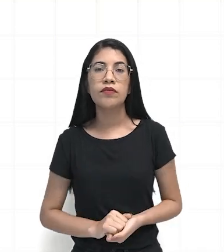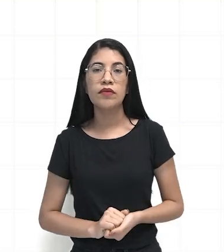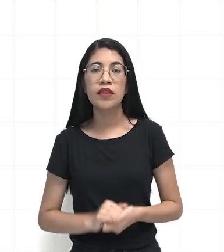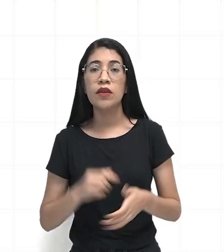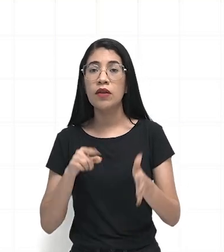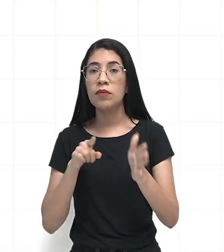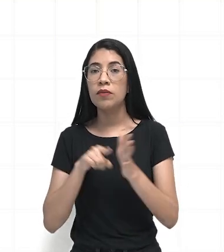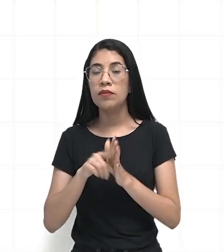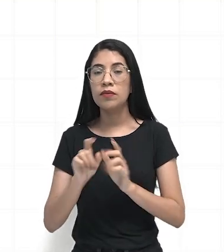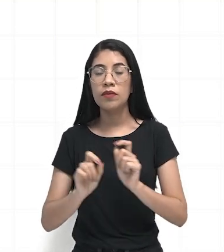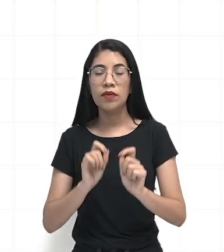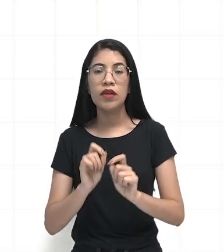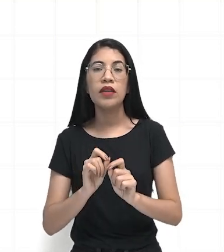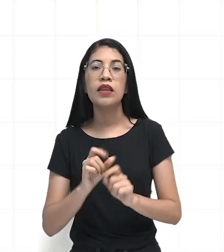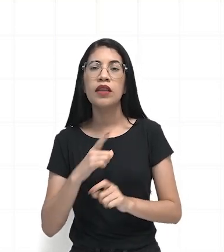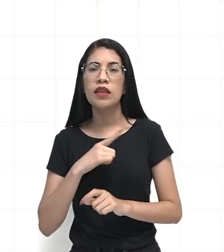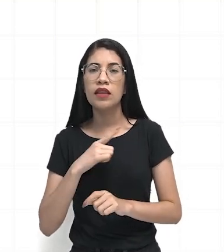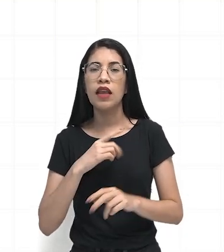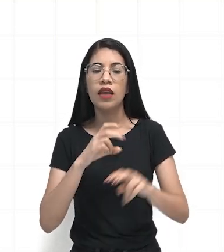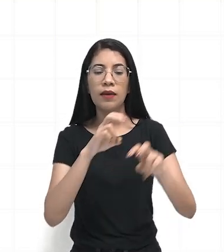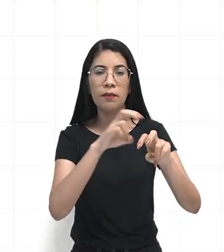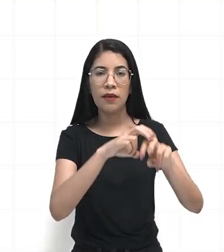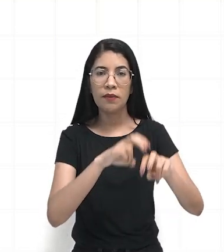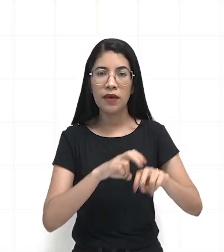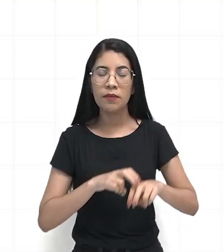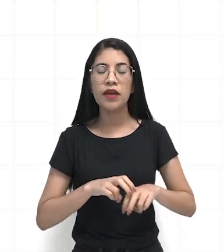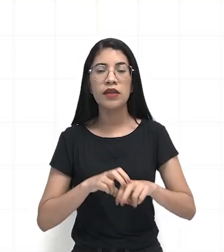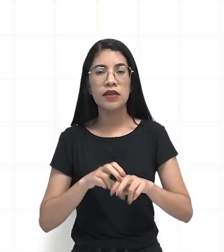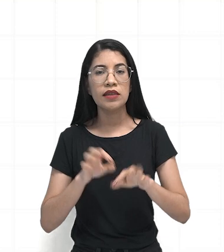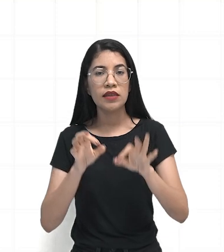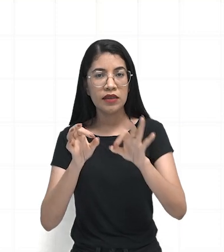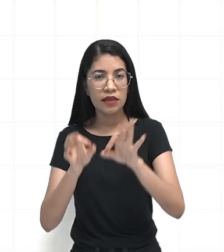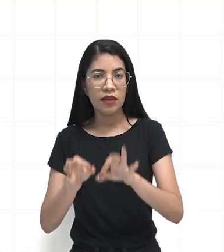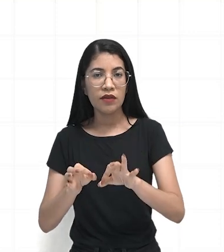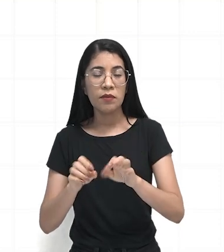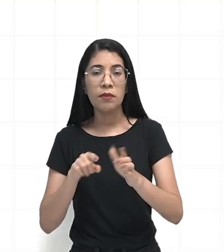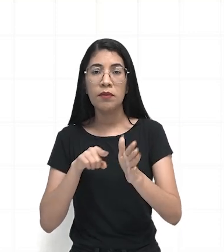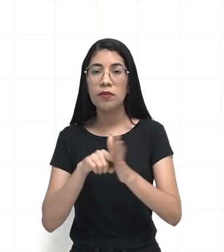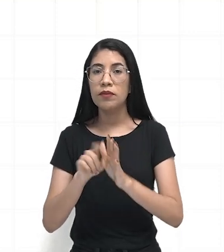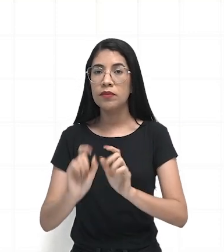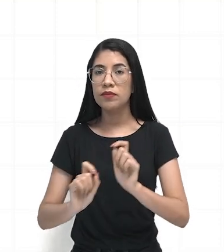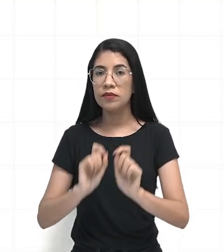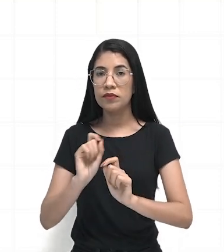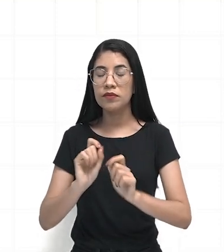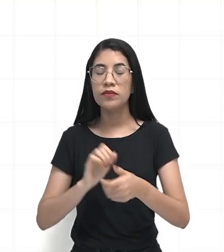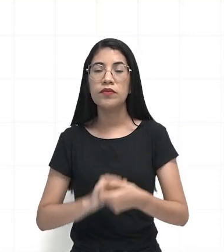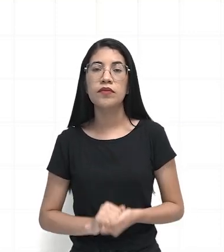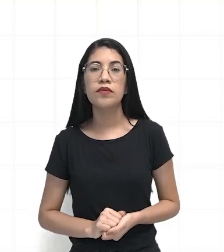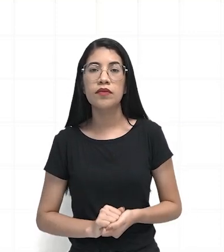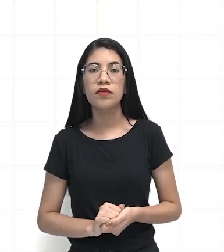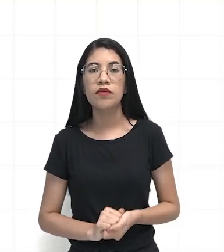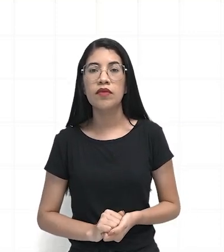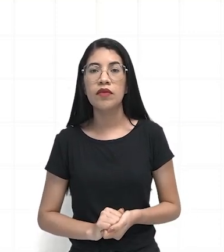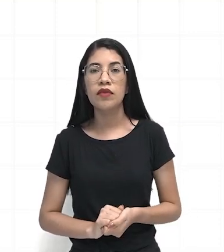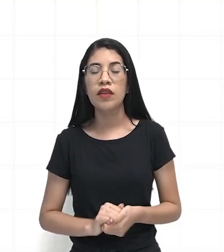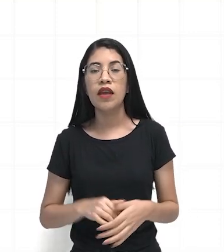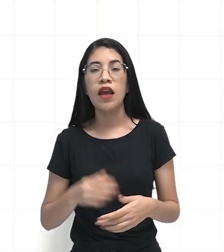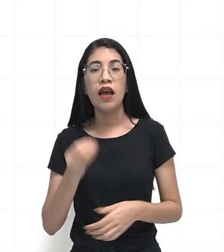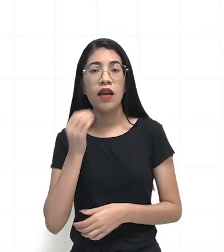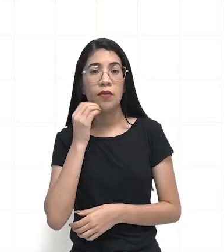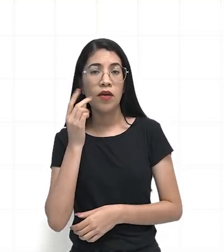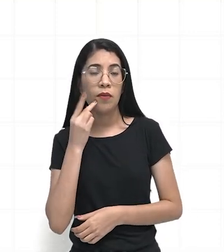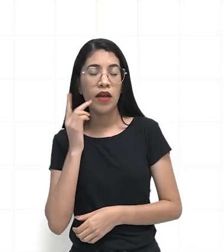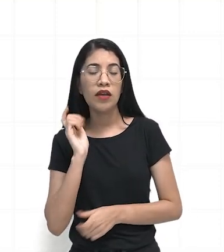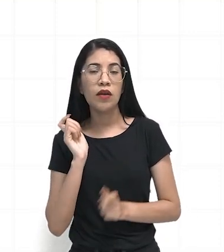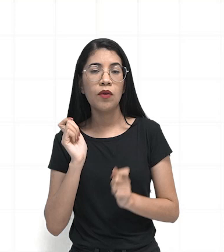pergunta? Já sabemos que cada um tem a sua posição. A pergunta é, primeira coisa, qual é a probabilidade de